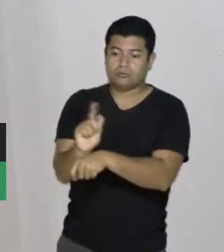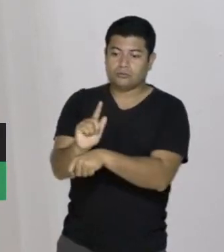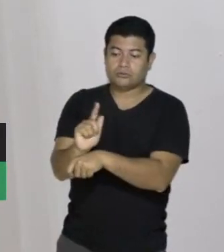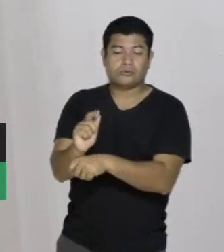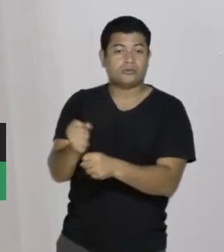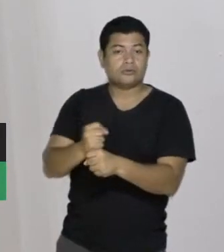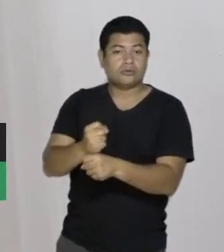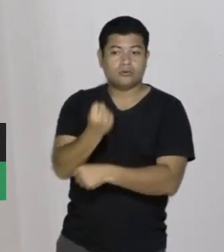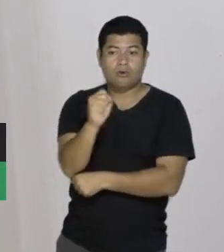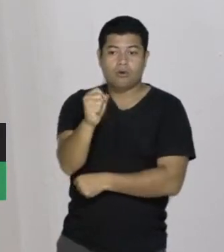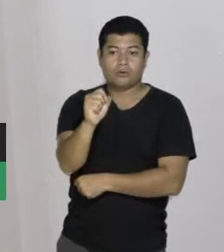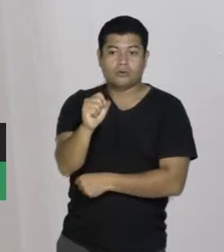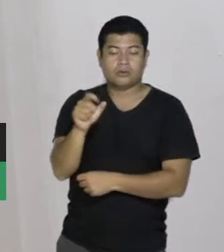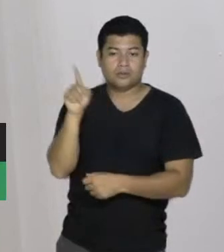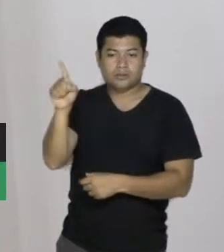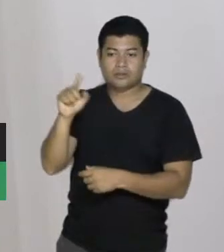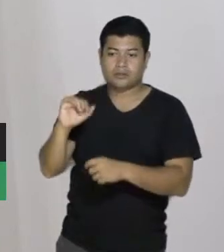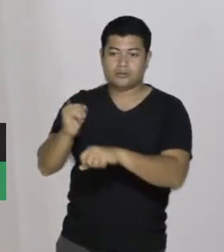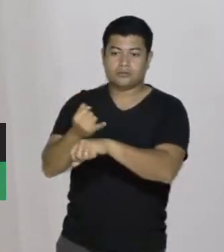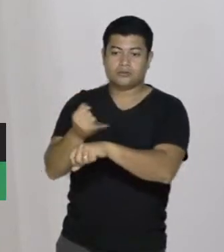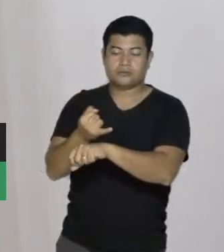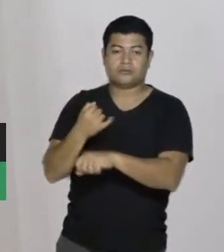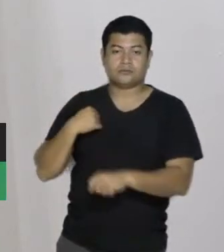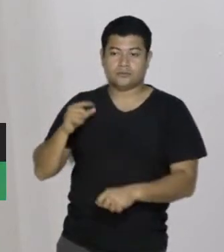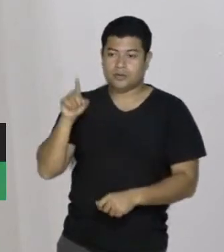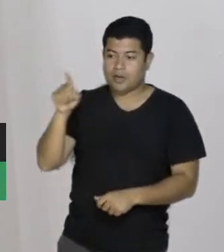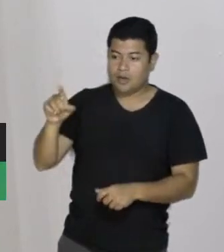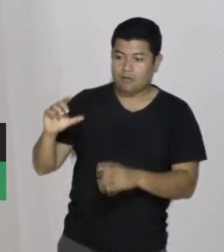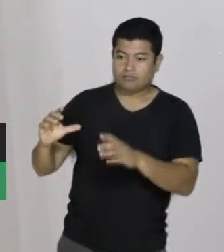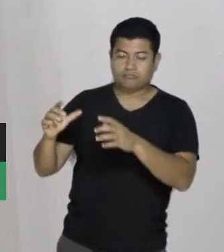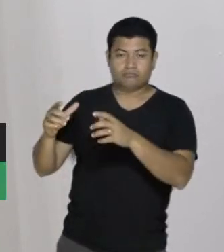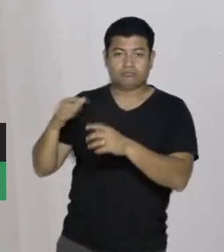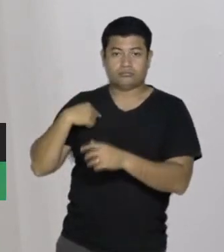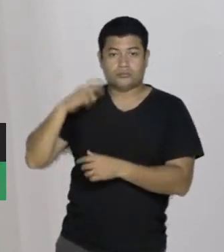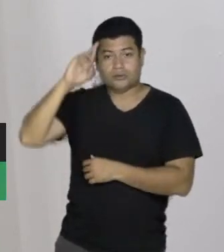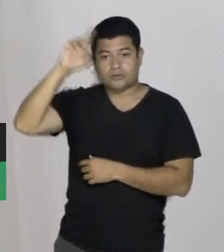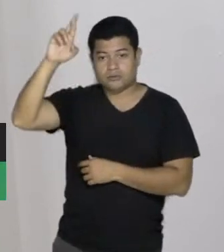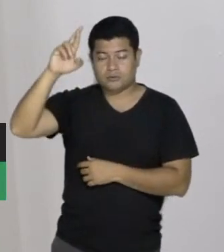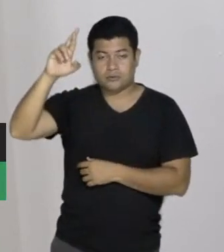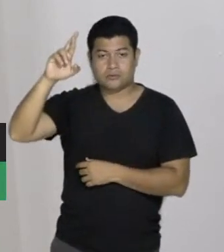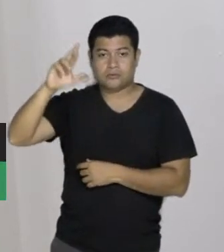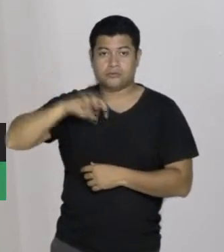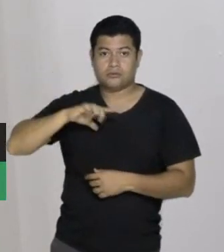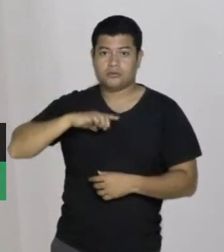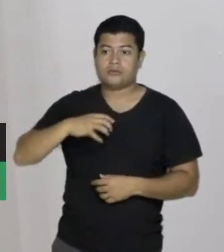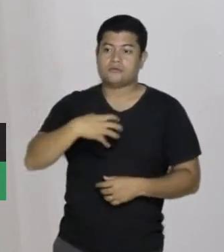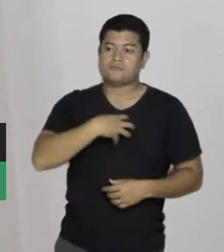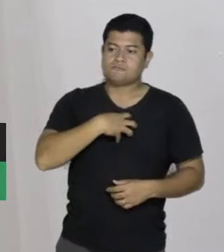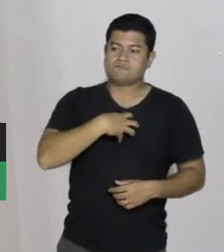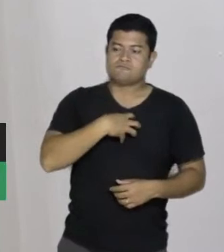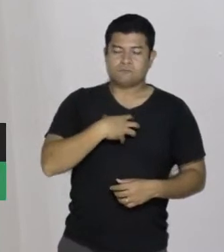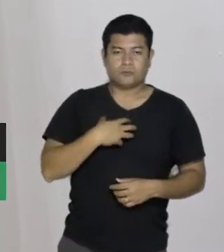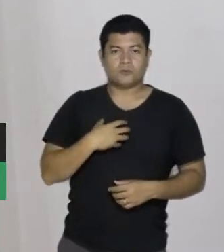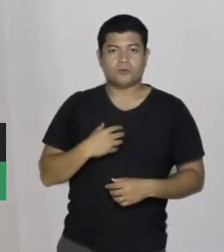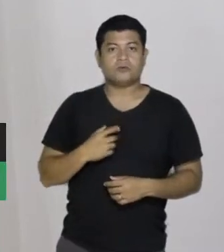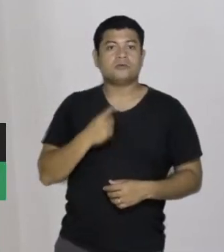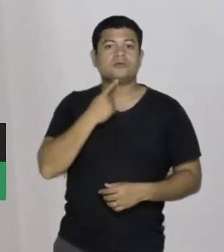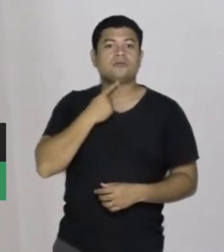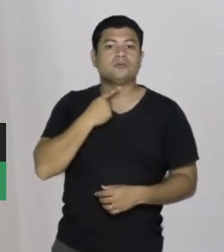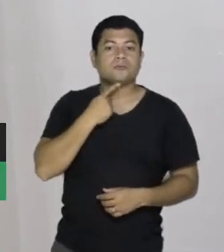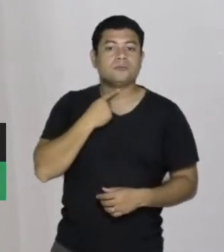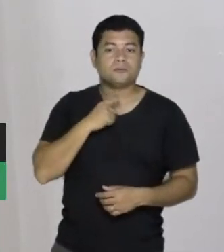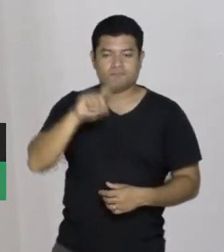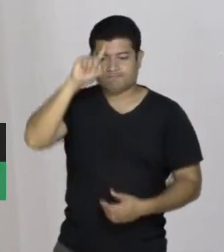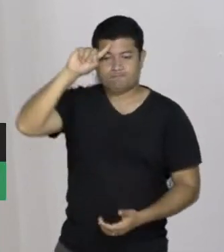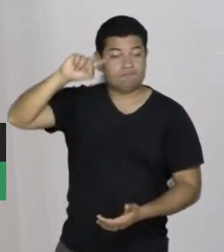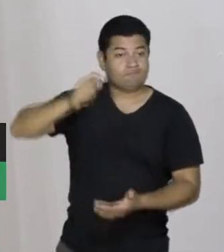e à frente daquela corporação surgiu a vontade ou a decisão